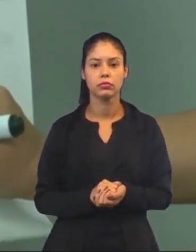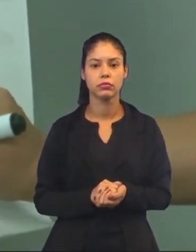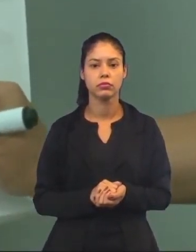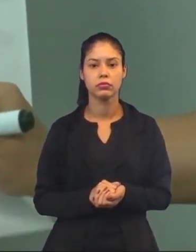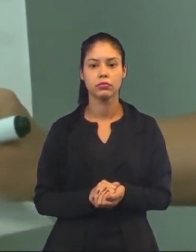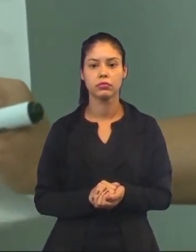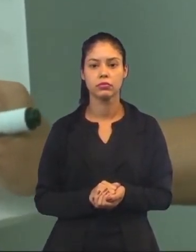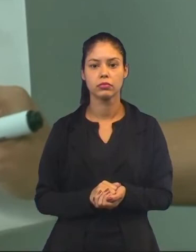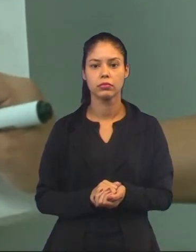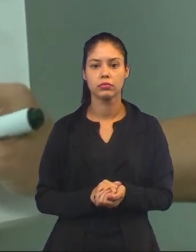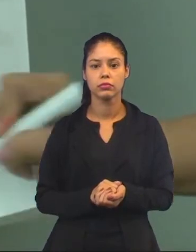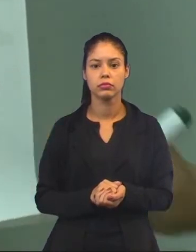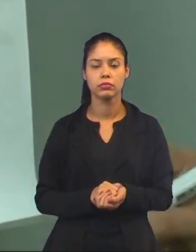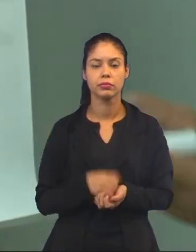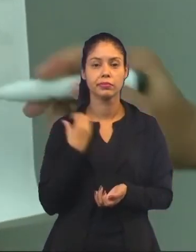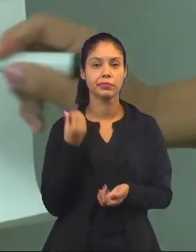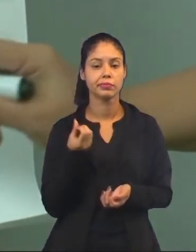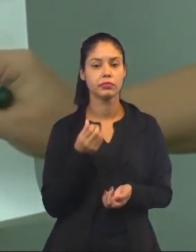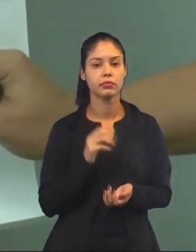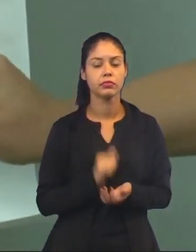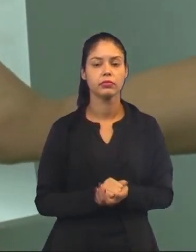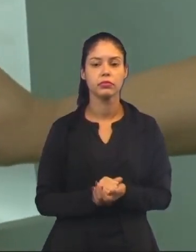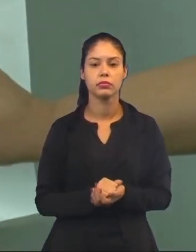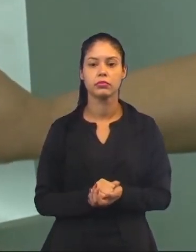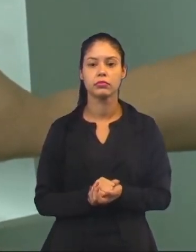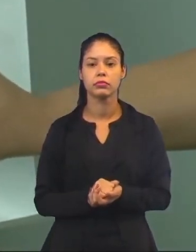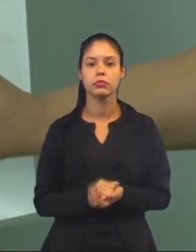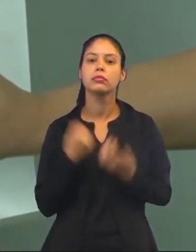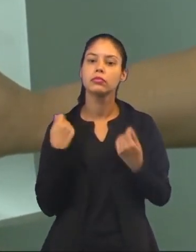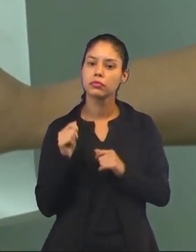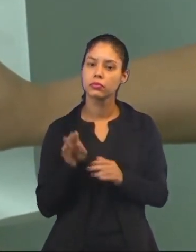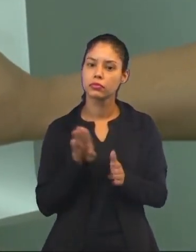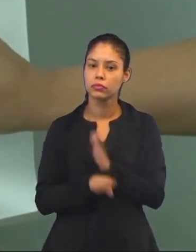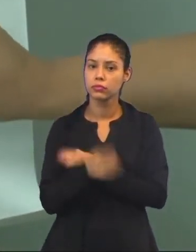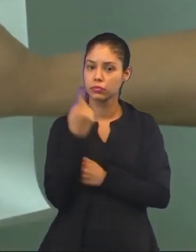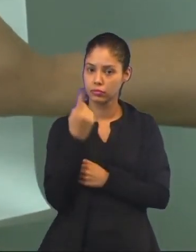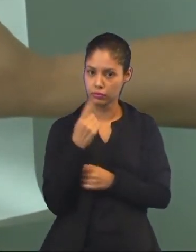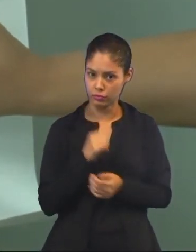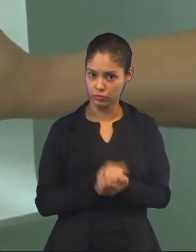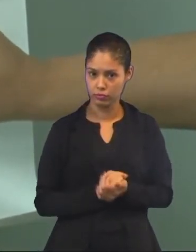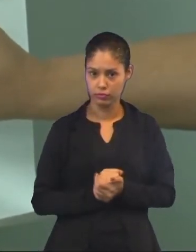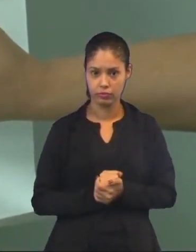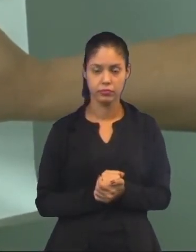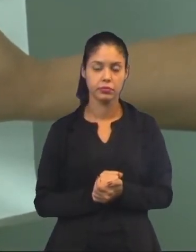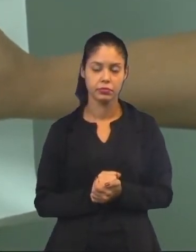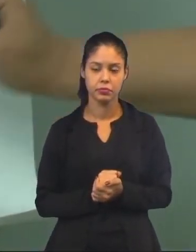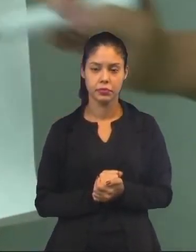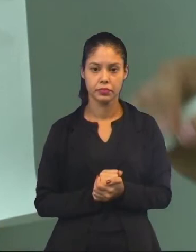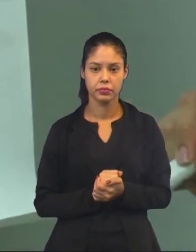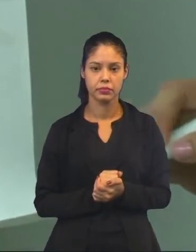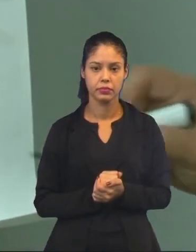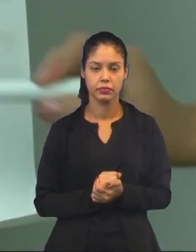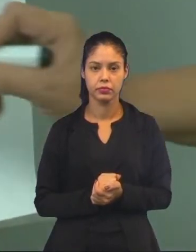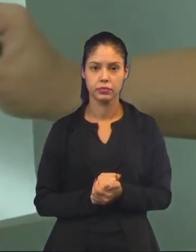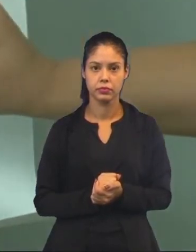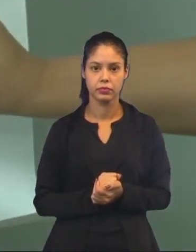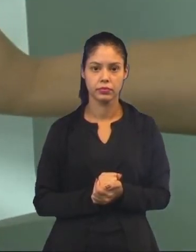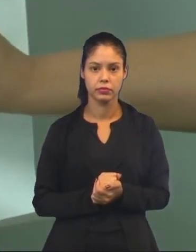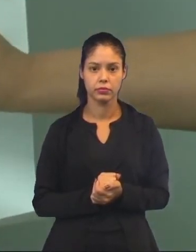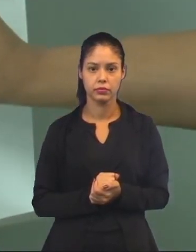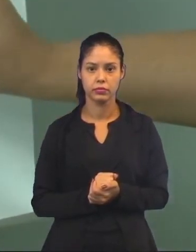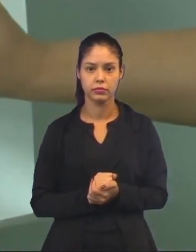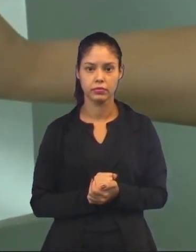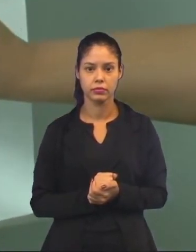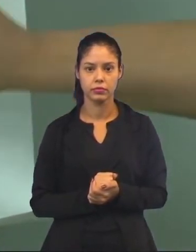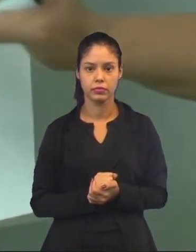1, 2, 3, 4, 5, 6. E aqui, nós precisamos retirar uma dezena dessas duas. Vamos